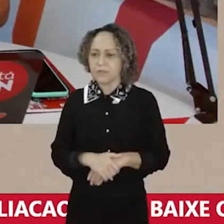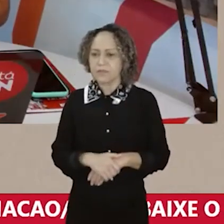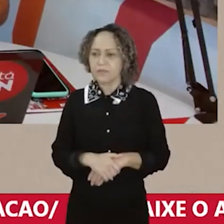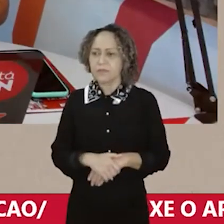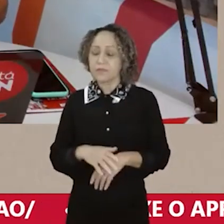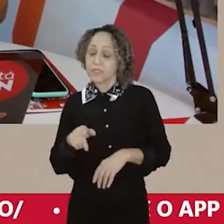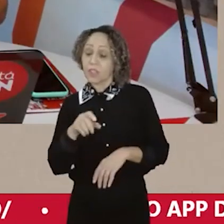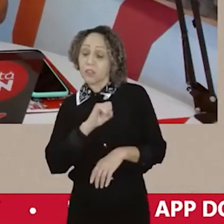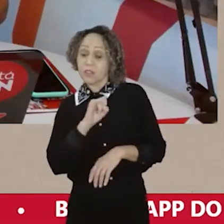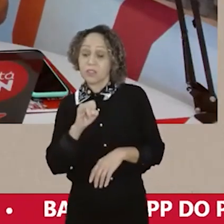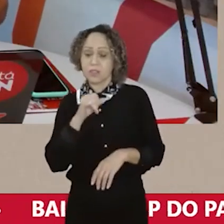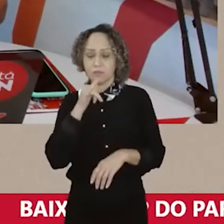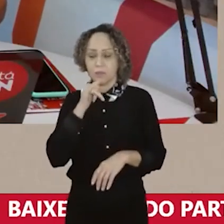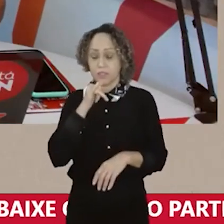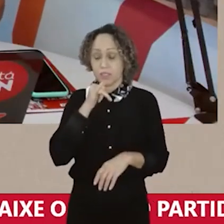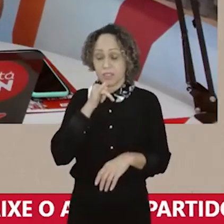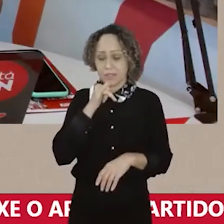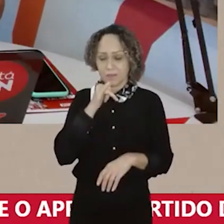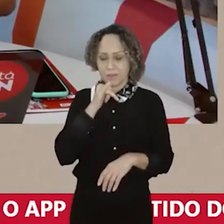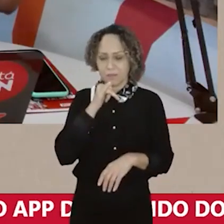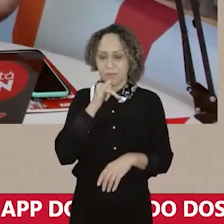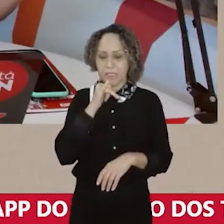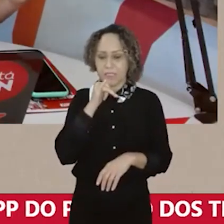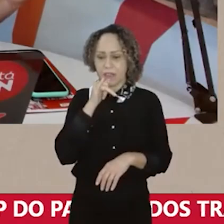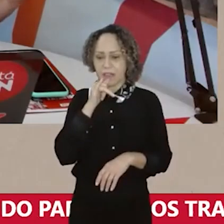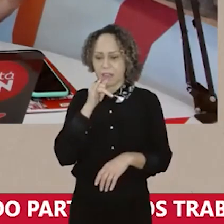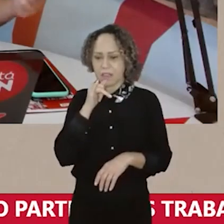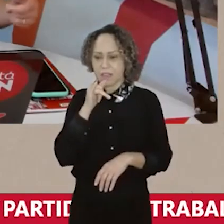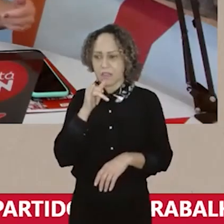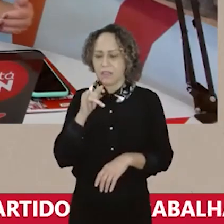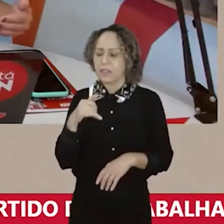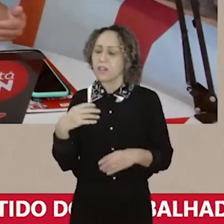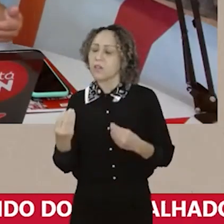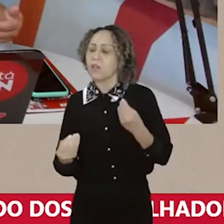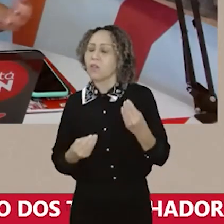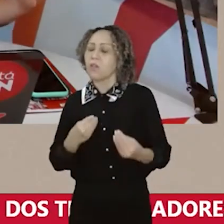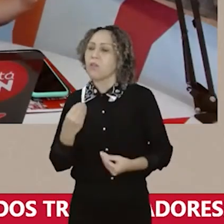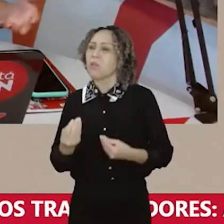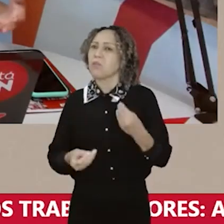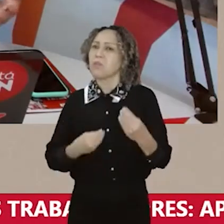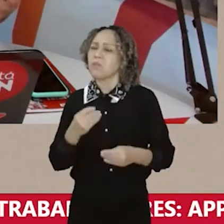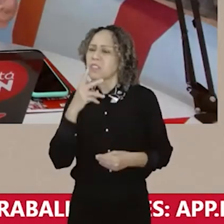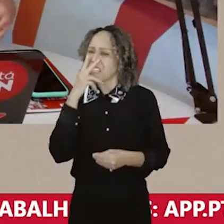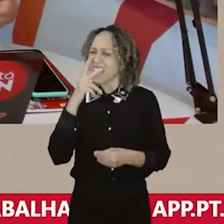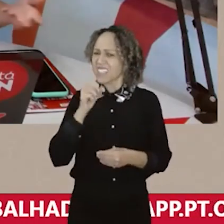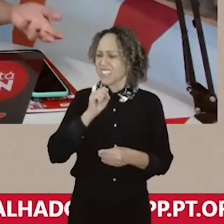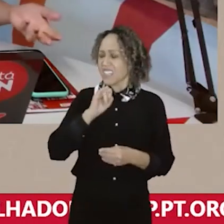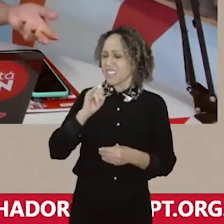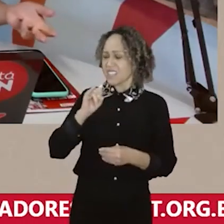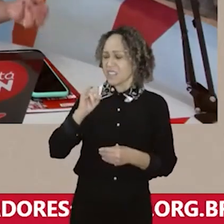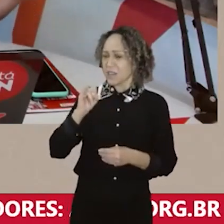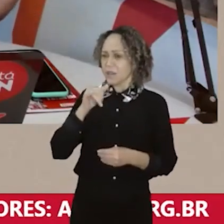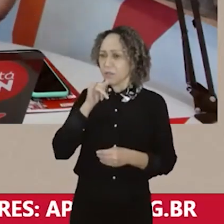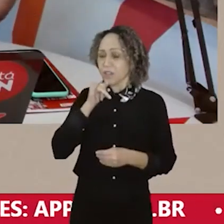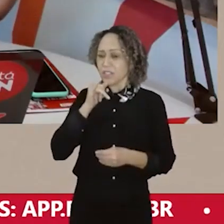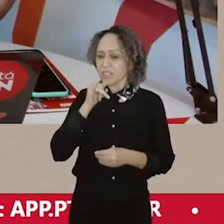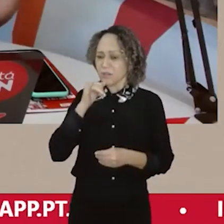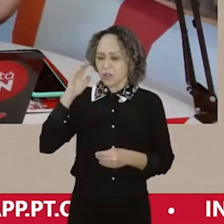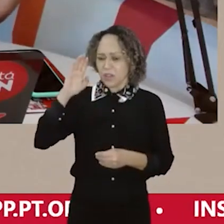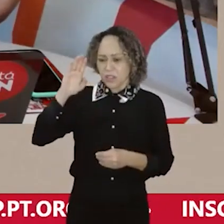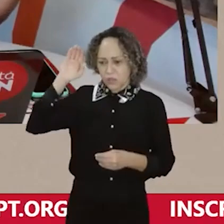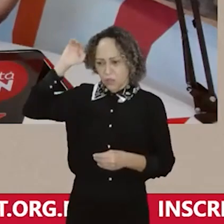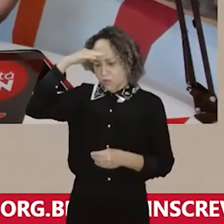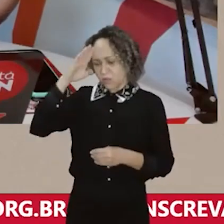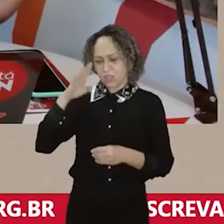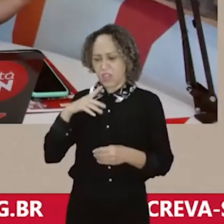se o atual governo não fosse esse, essa situação não fosse essa, qual seria um desdobramento possível para essa política que deu super certo, mas